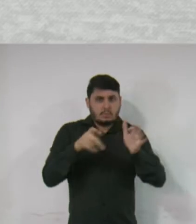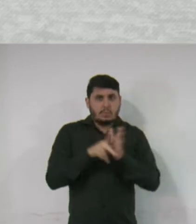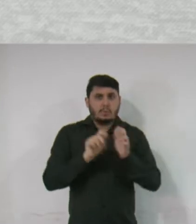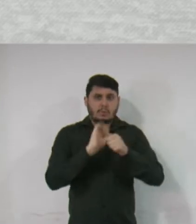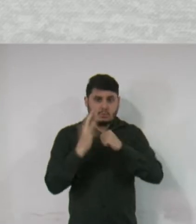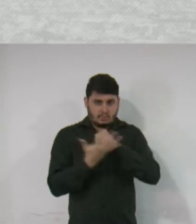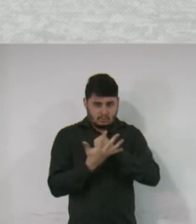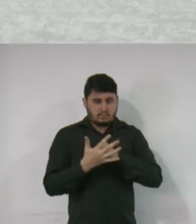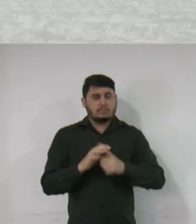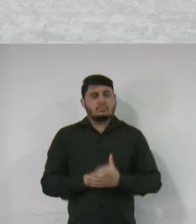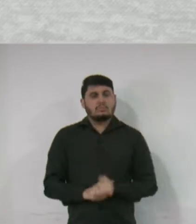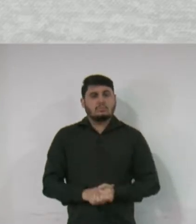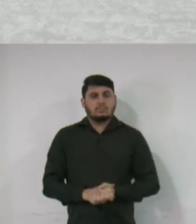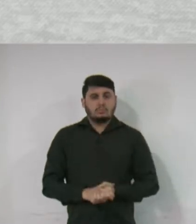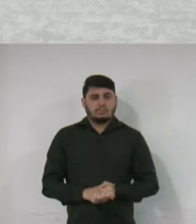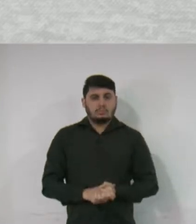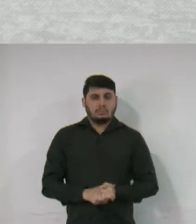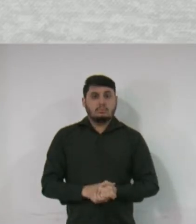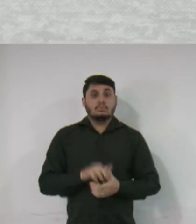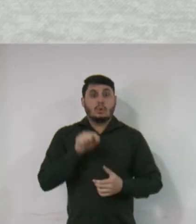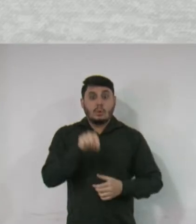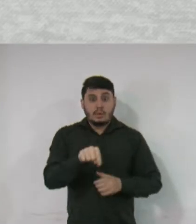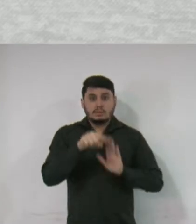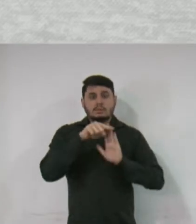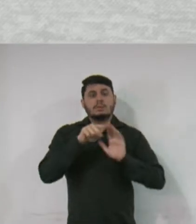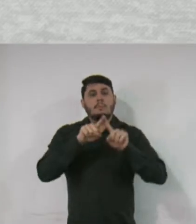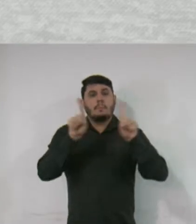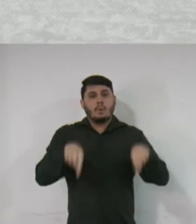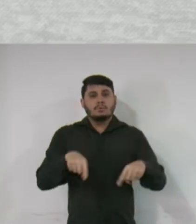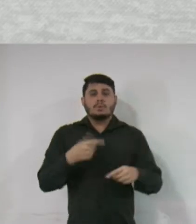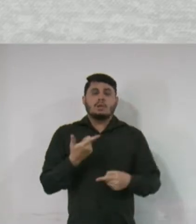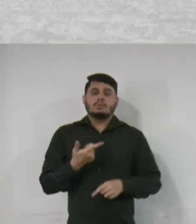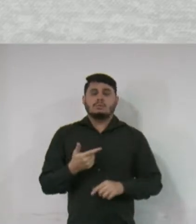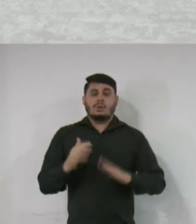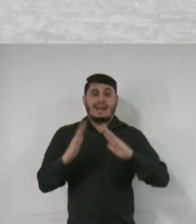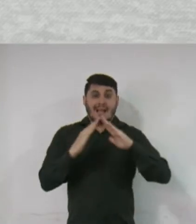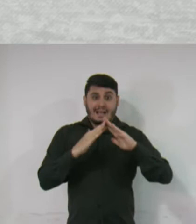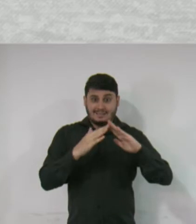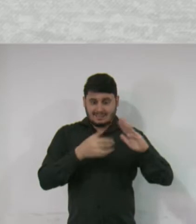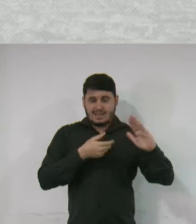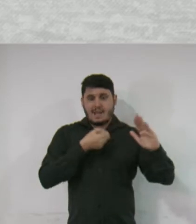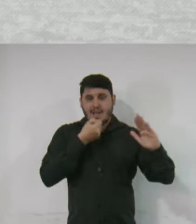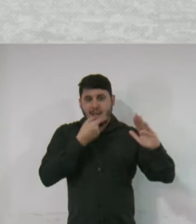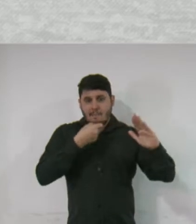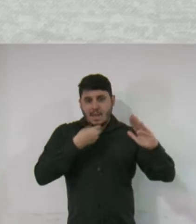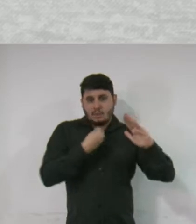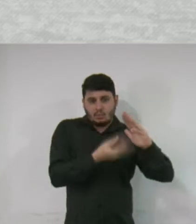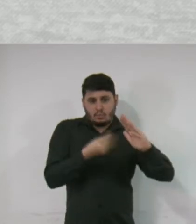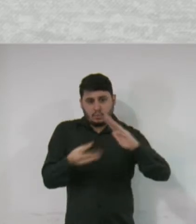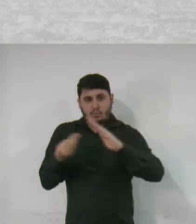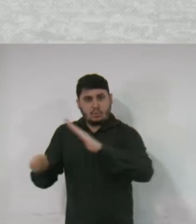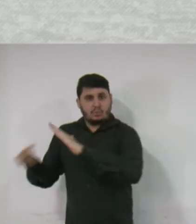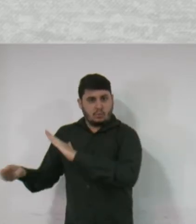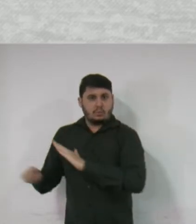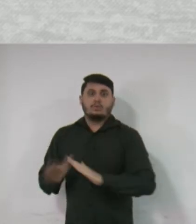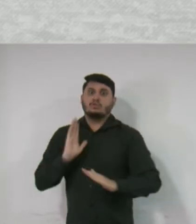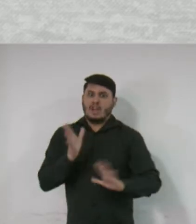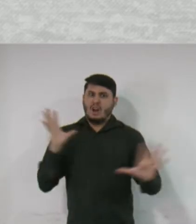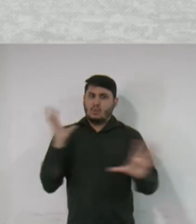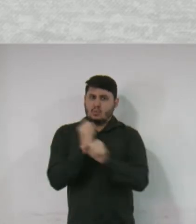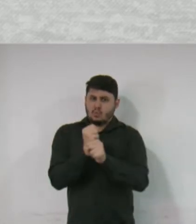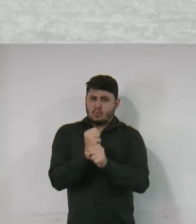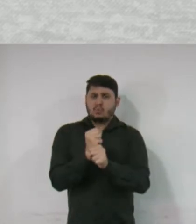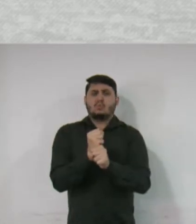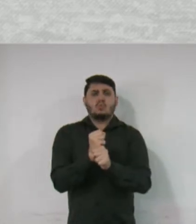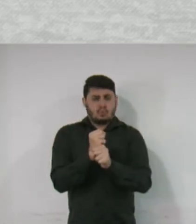E aqui no nosso programa Remédio na Porta, que já completou mais de 30 mil entregas realizadas até o